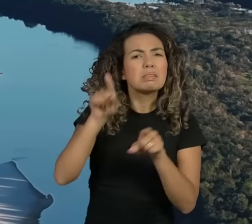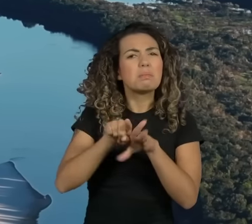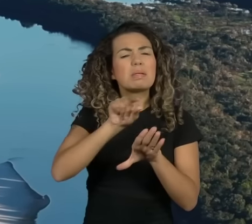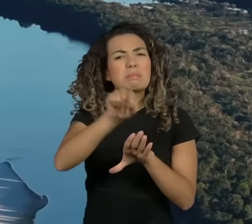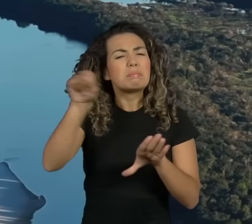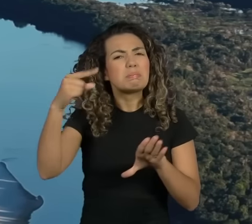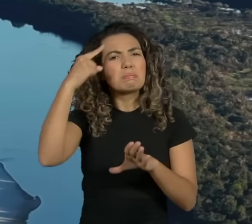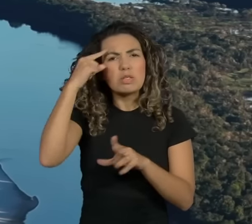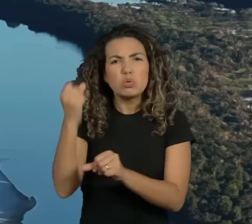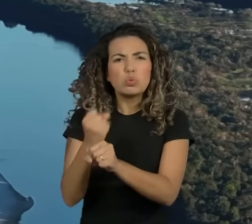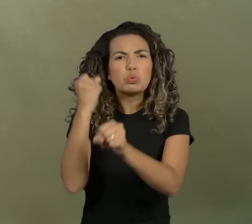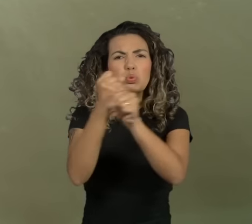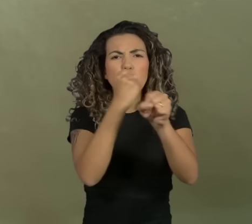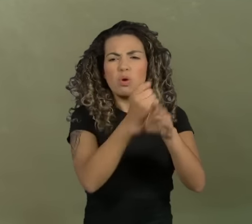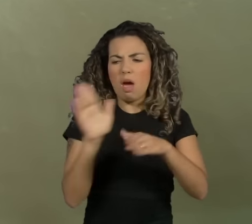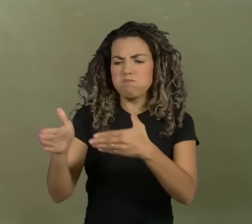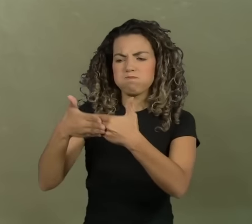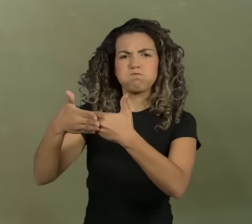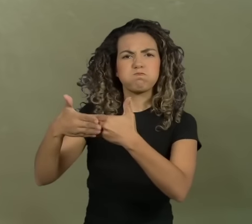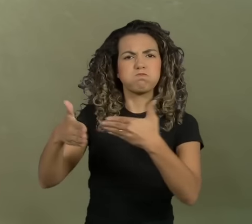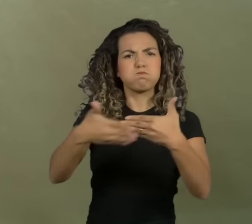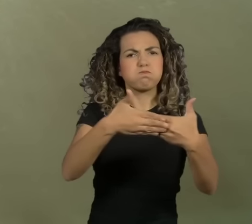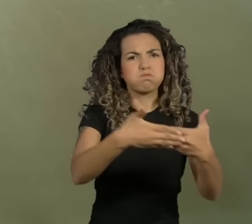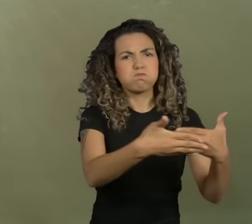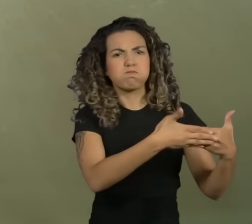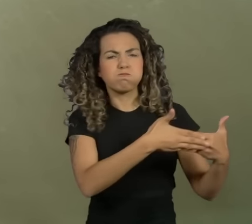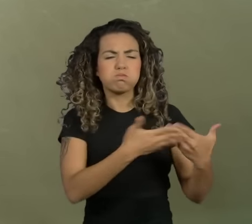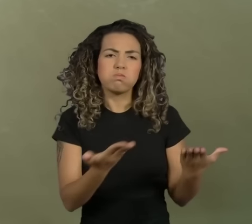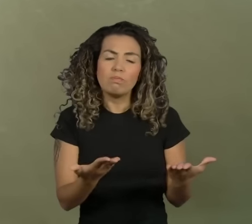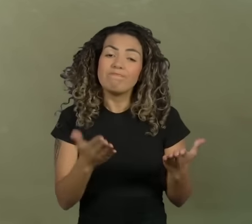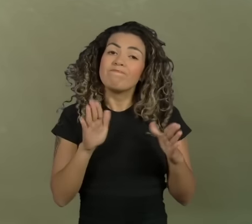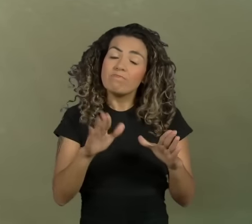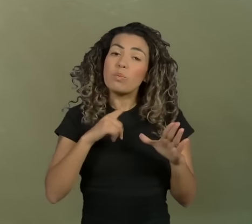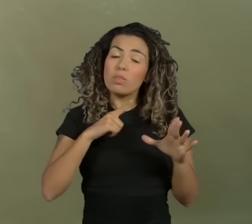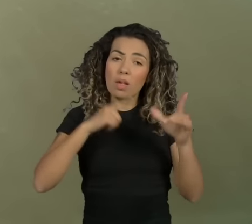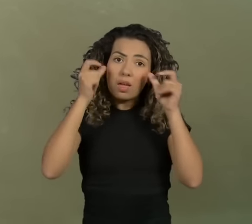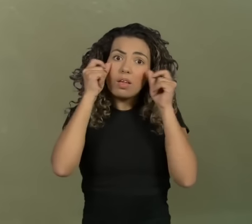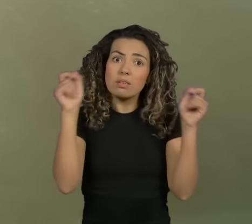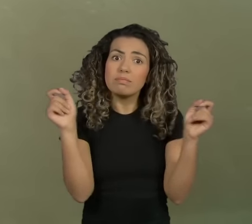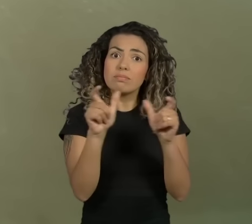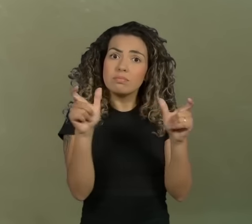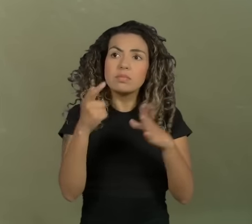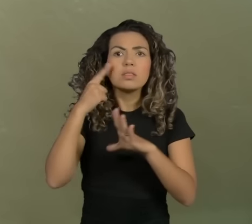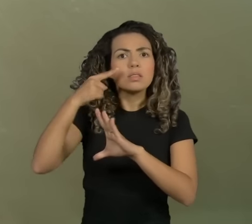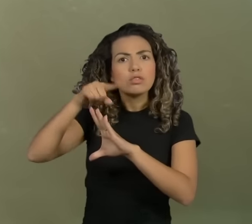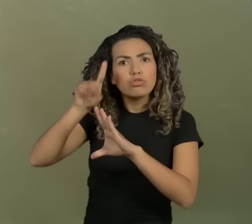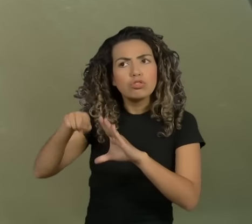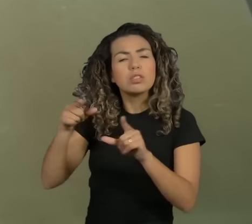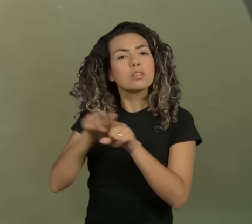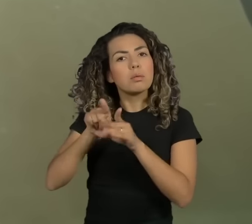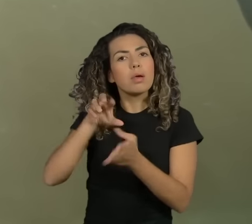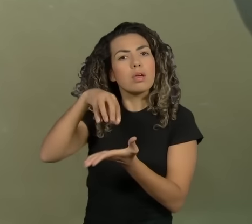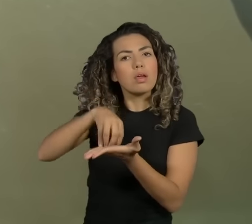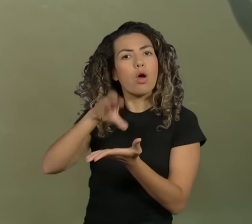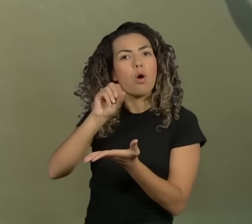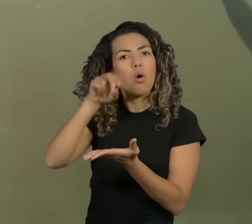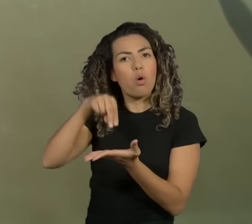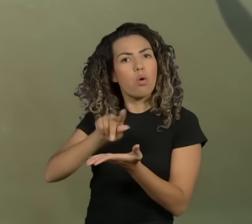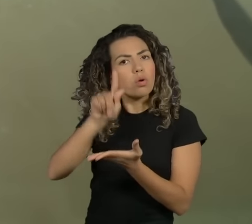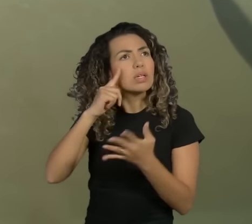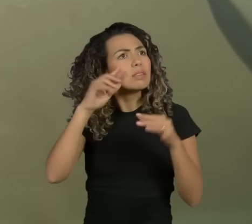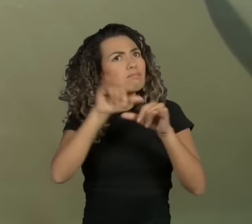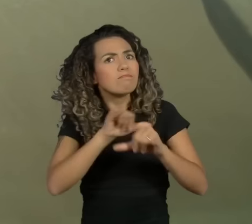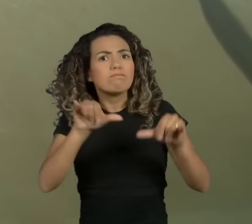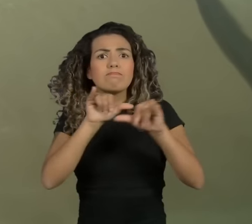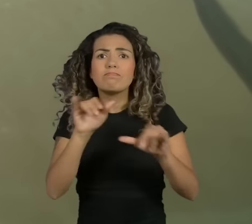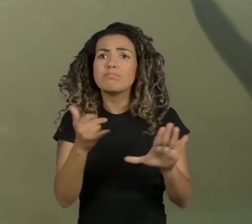mudanças climáticas. E agora, mesmo com todos os alertas de cientistas e ONGs socioambientais quanto ao risco